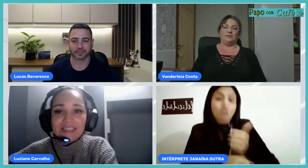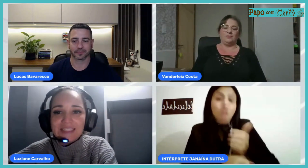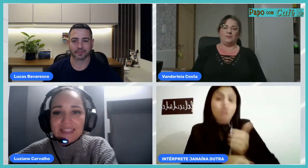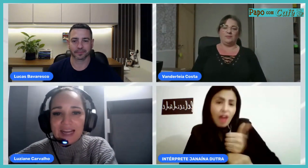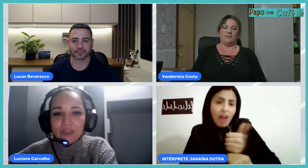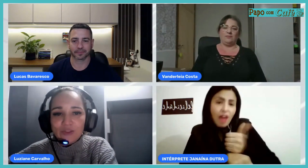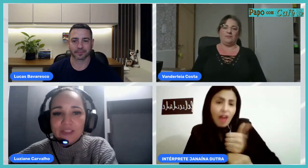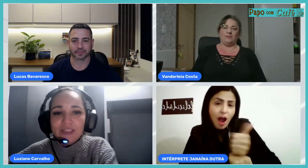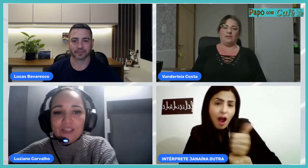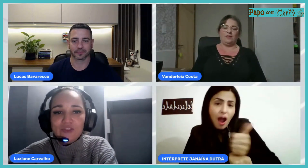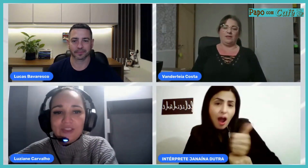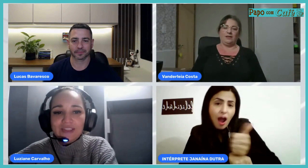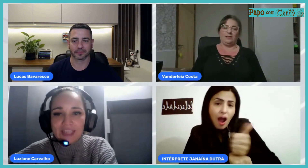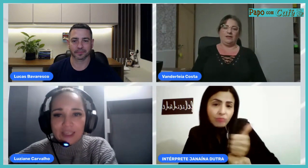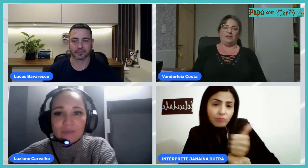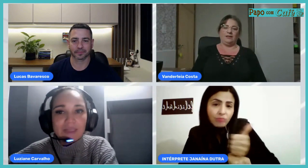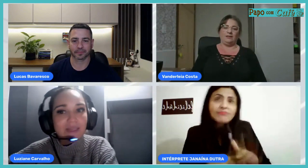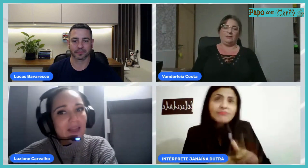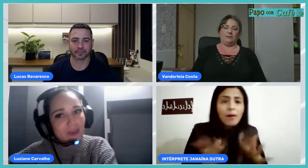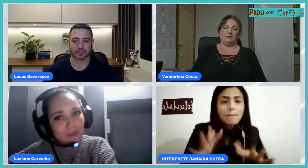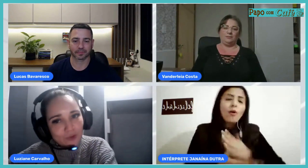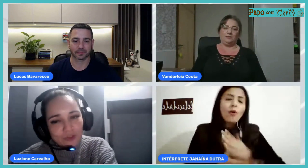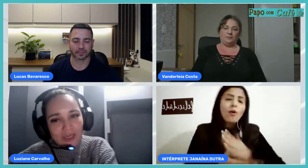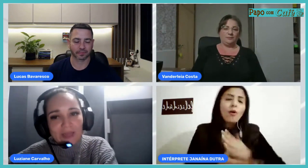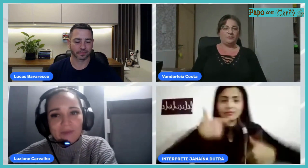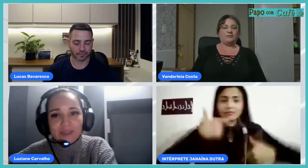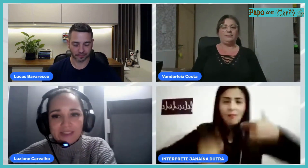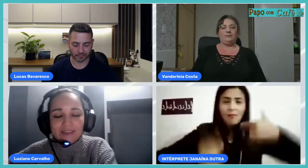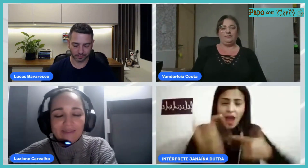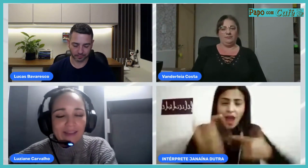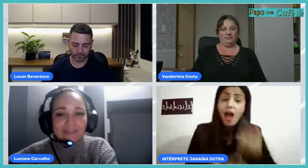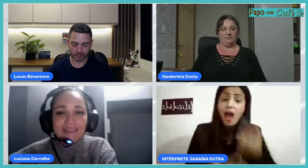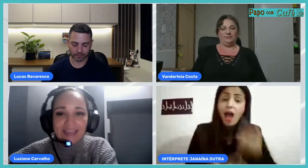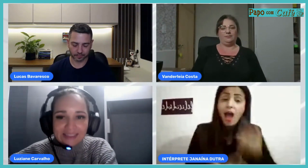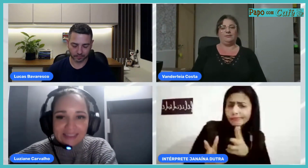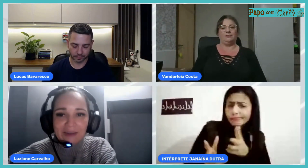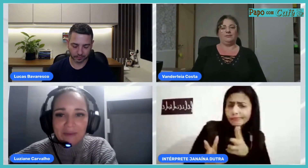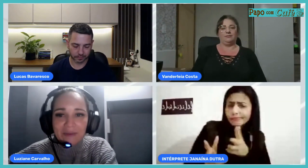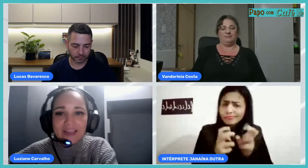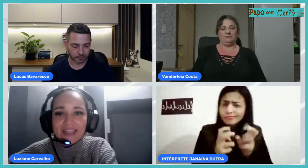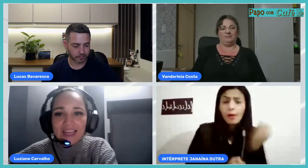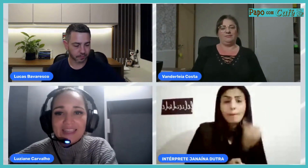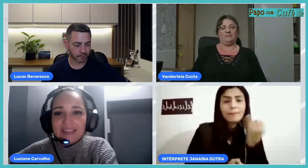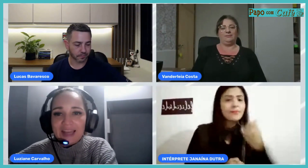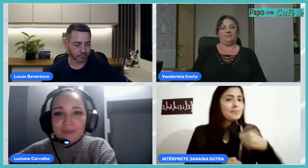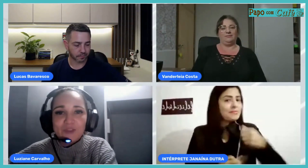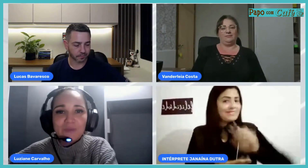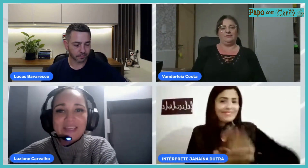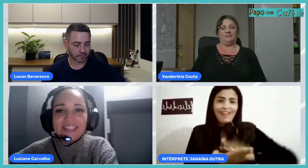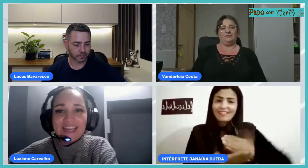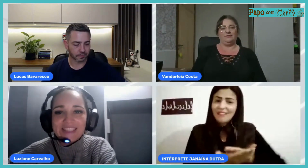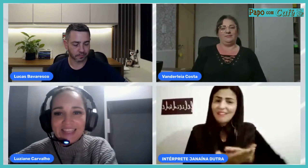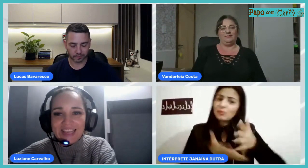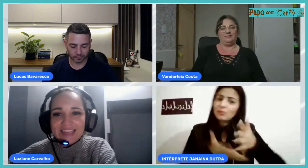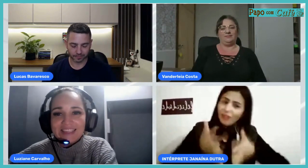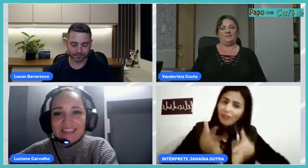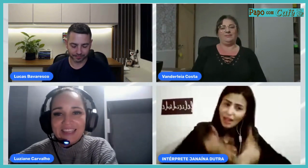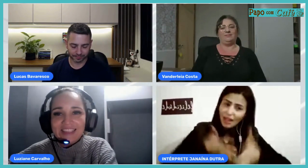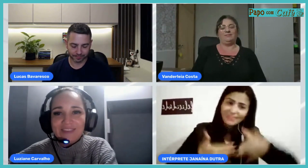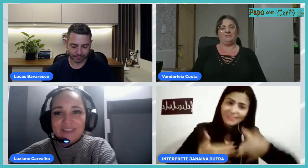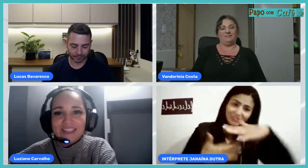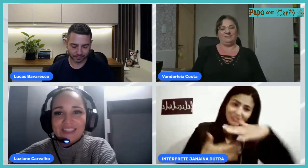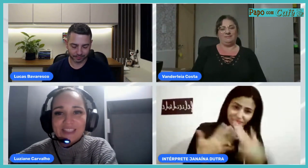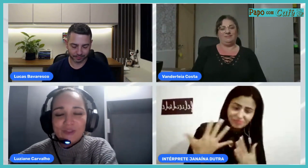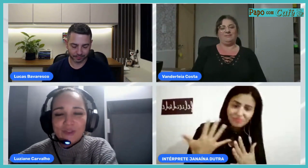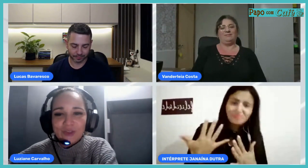vi a necessidade de ser uma intérprete de Libras. Até então eu era aquela intérprete mais caseira,